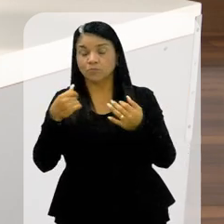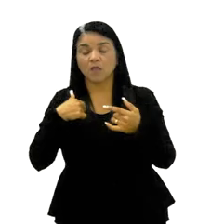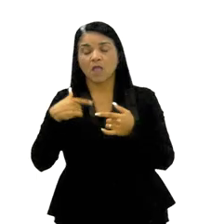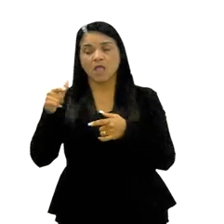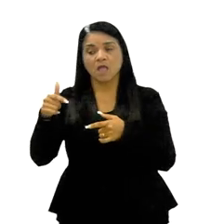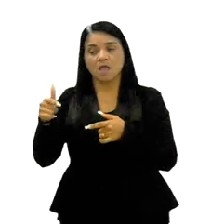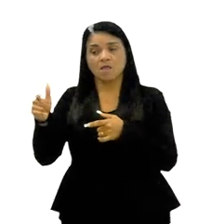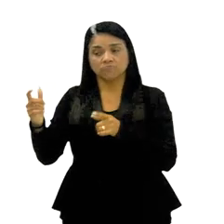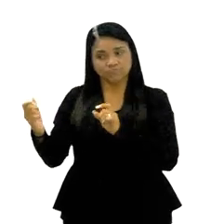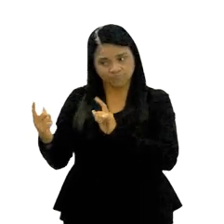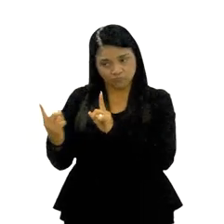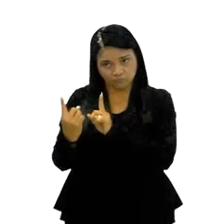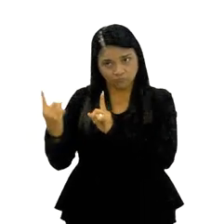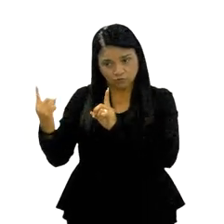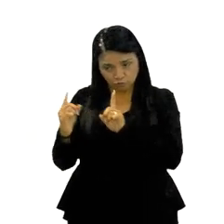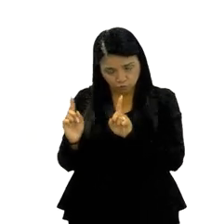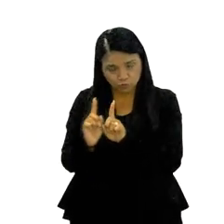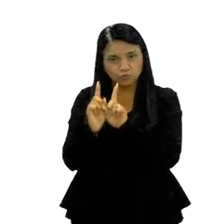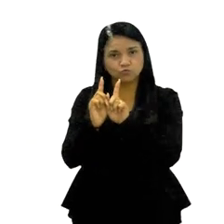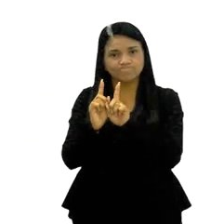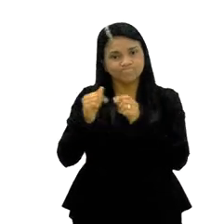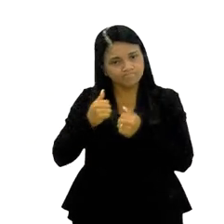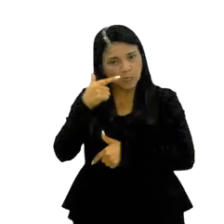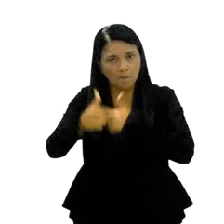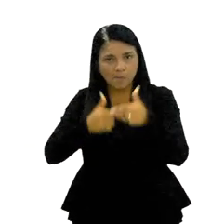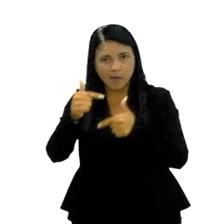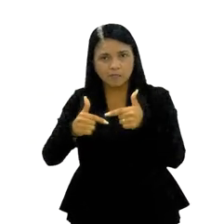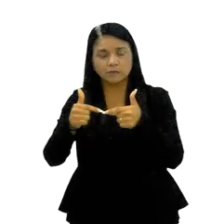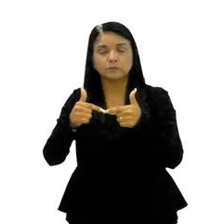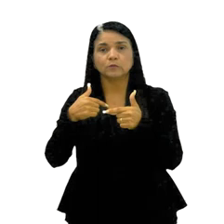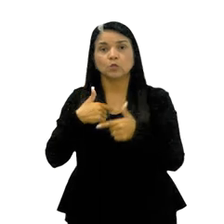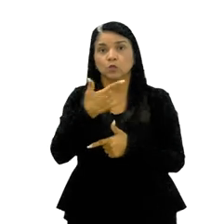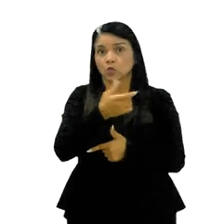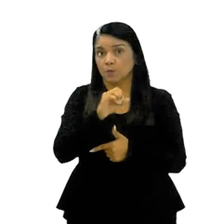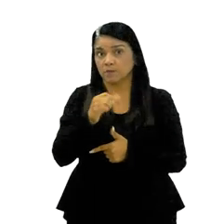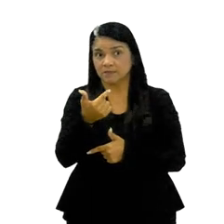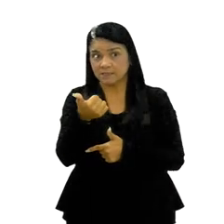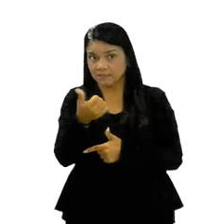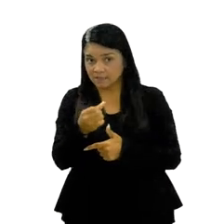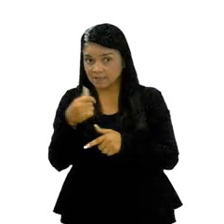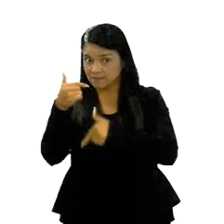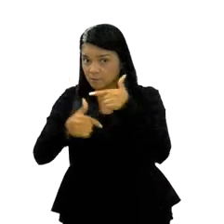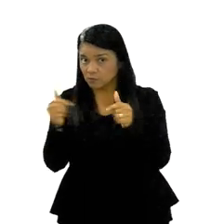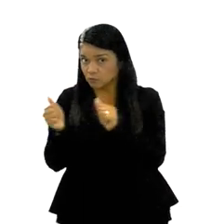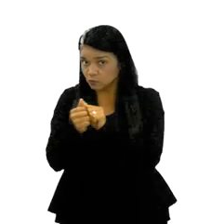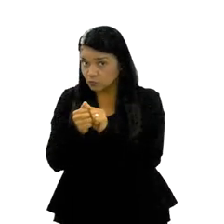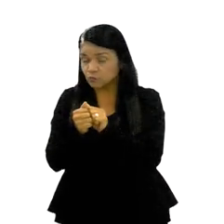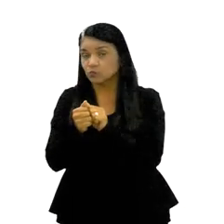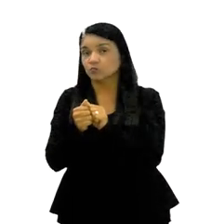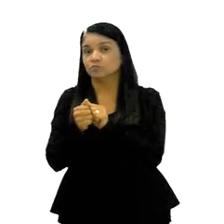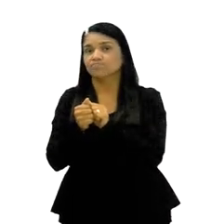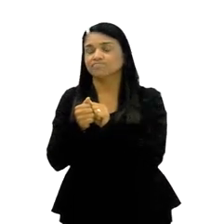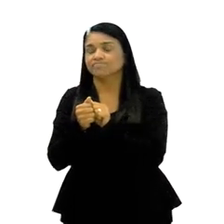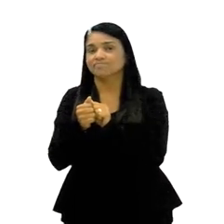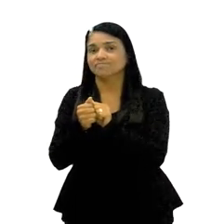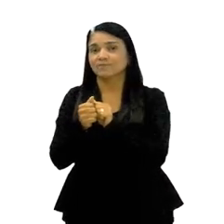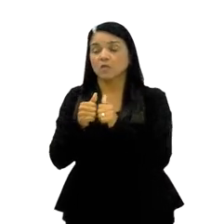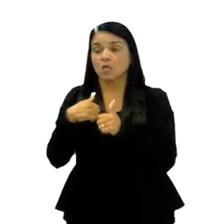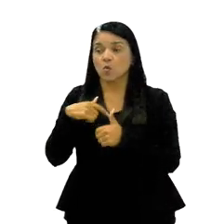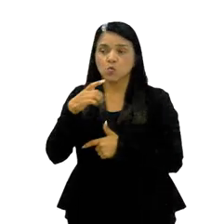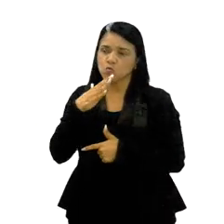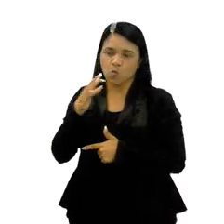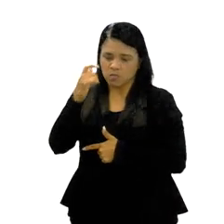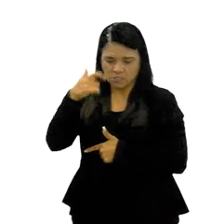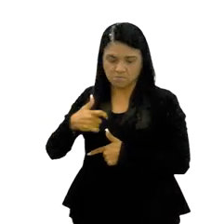começou a buscar o melhor de mim. Tanto que, em 2016, quando eu estava trabalhando com ele, eu vinha de um trabalho que